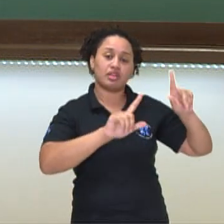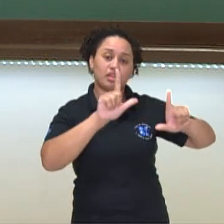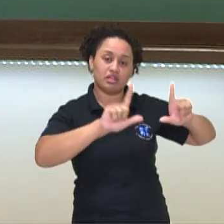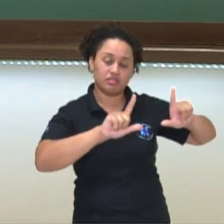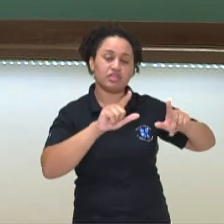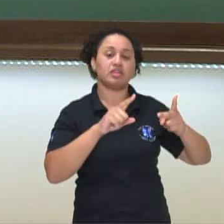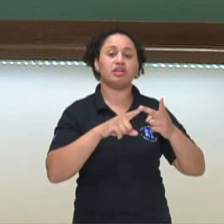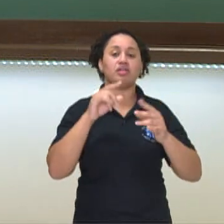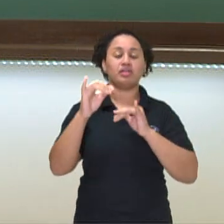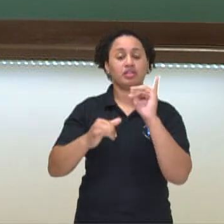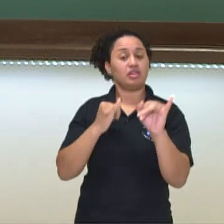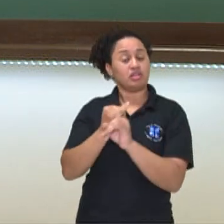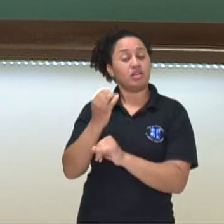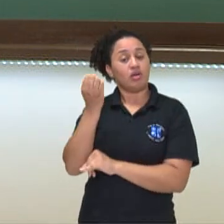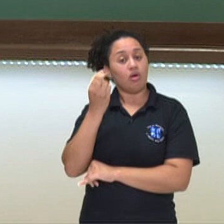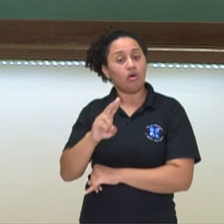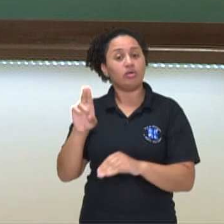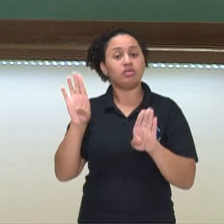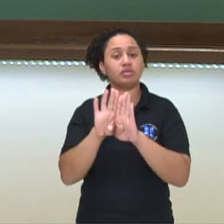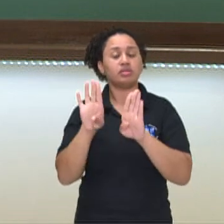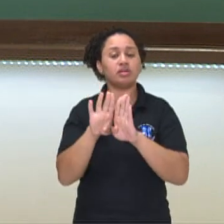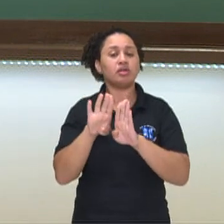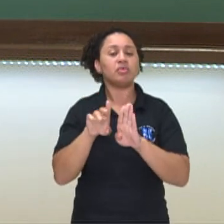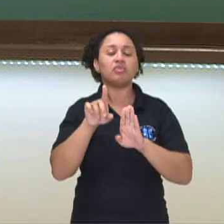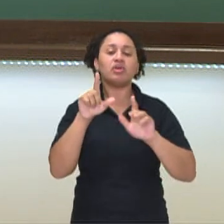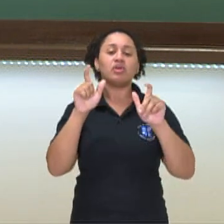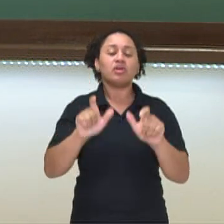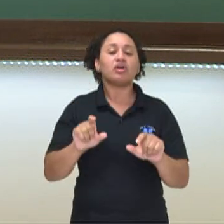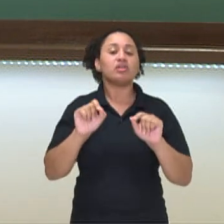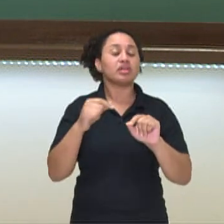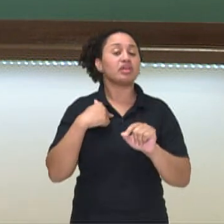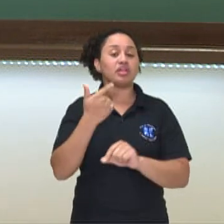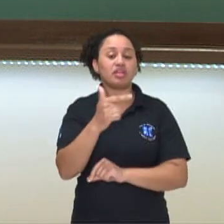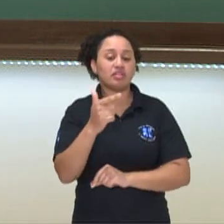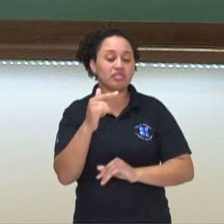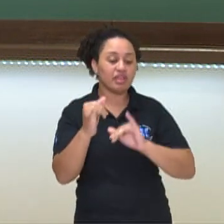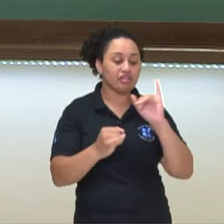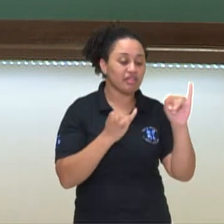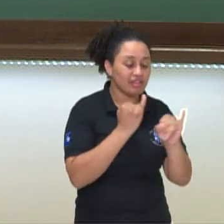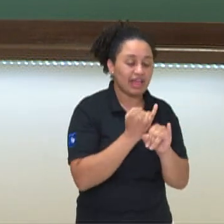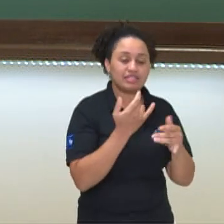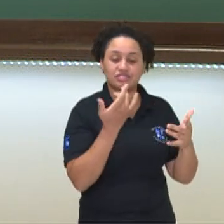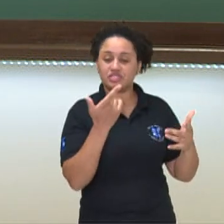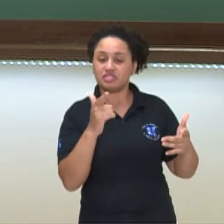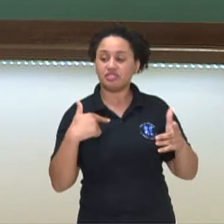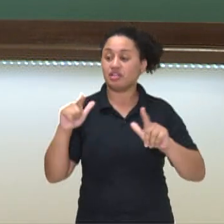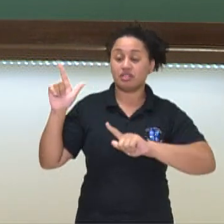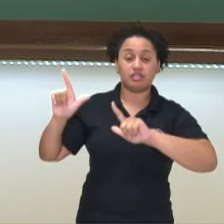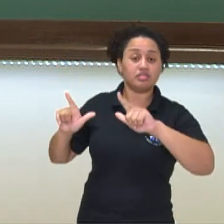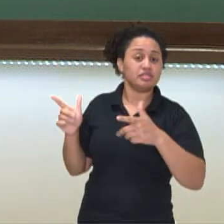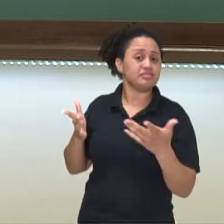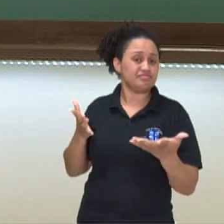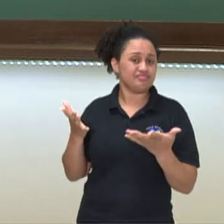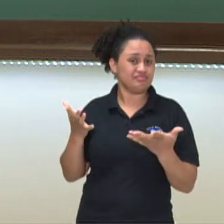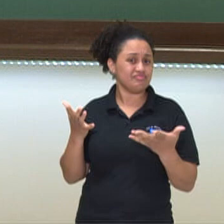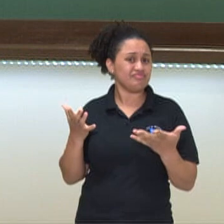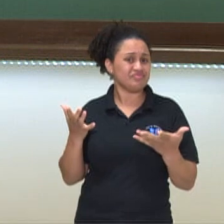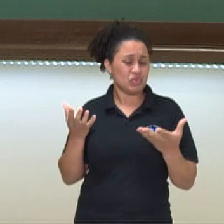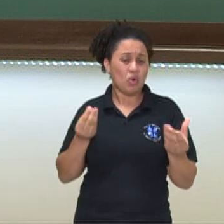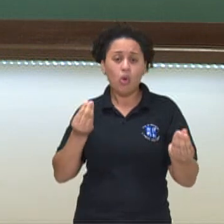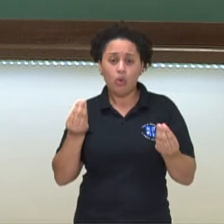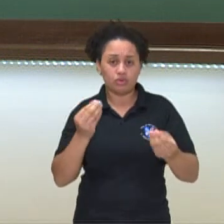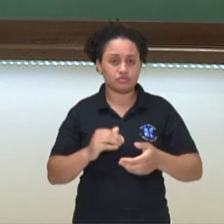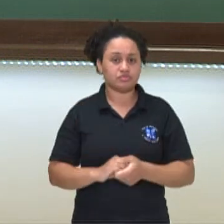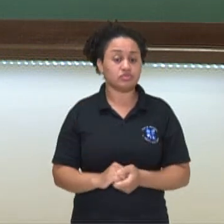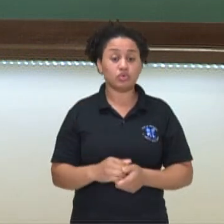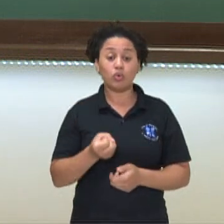internet, ou ainda você vivendo num local onde você não dispõe de acesso à internet, não dispõe de acesso à televisão. A forma com